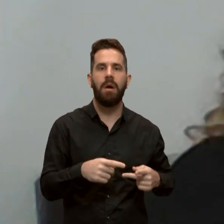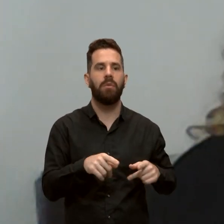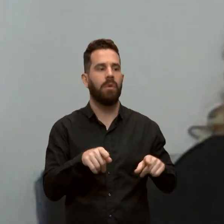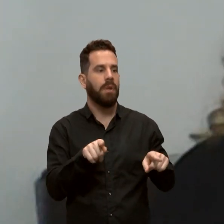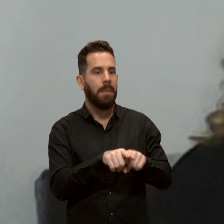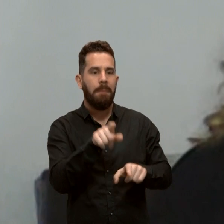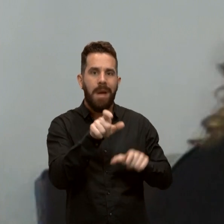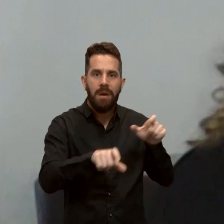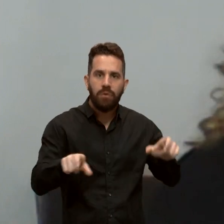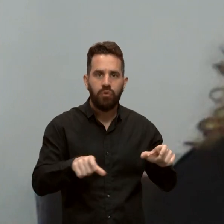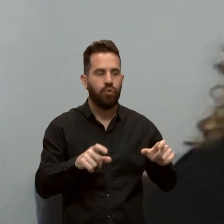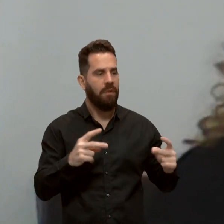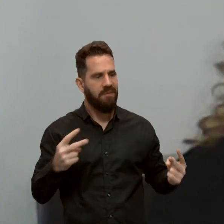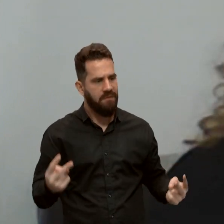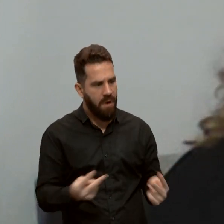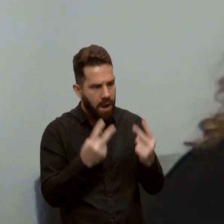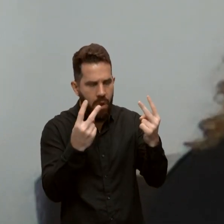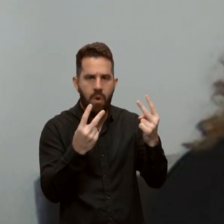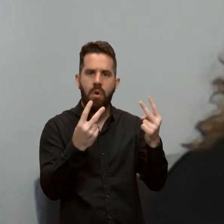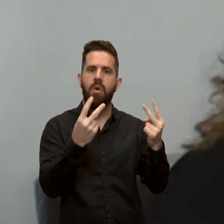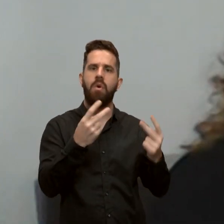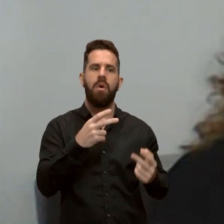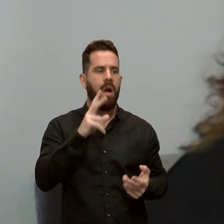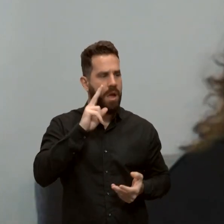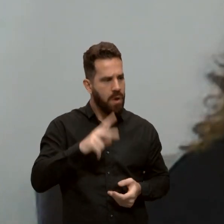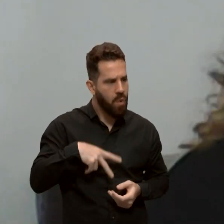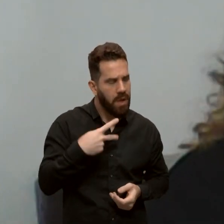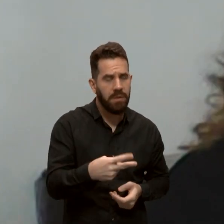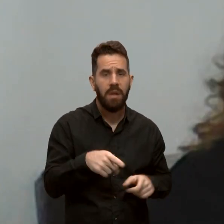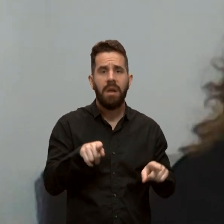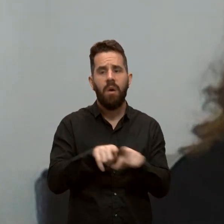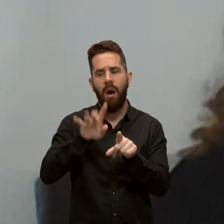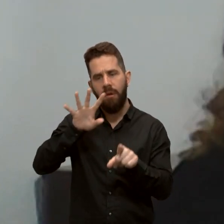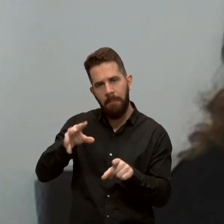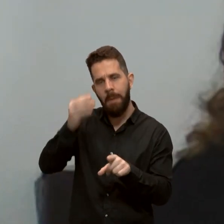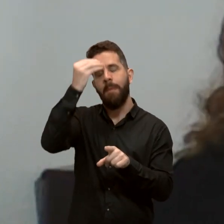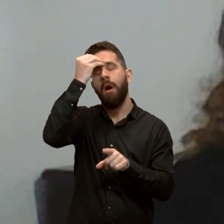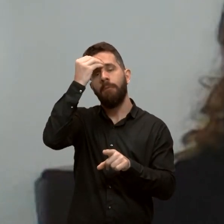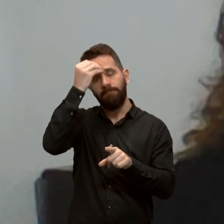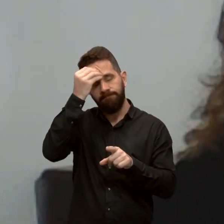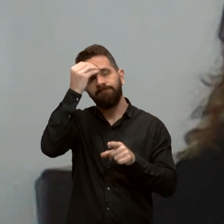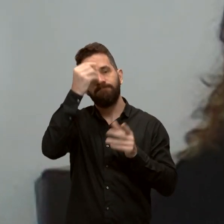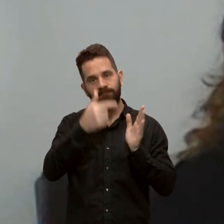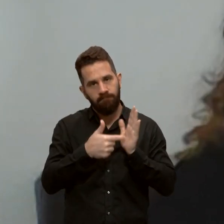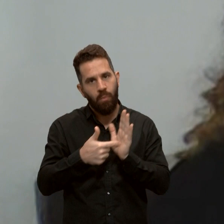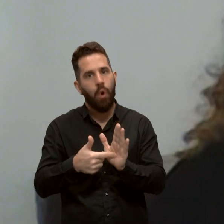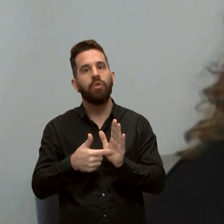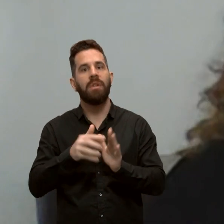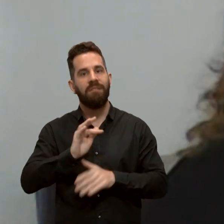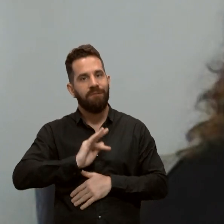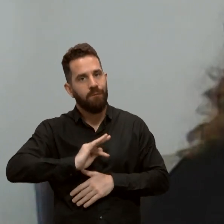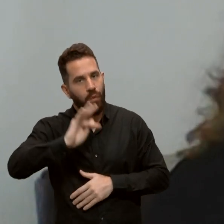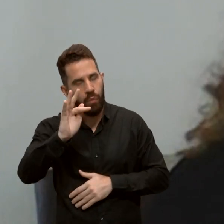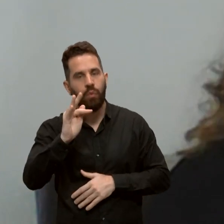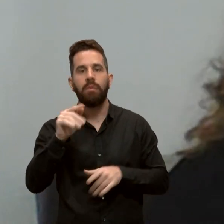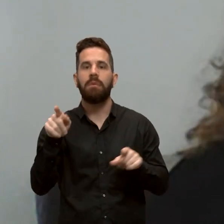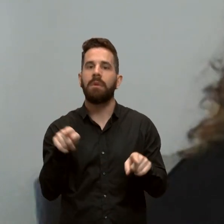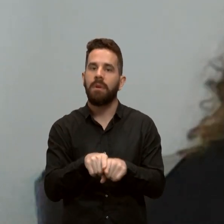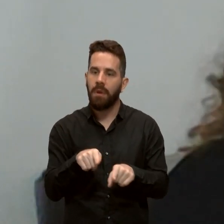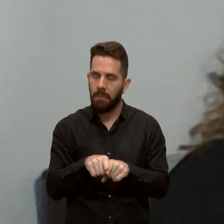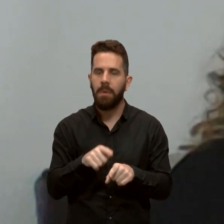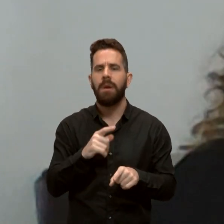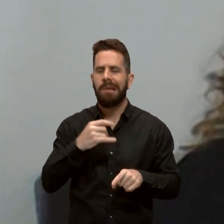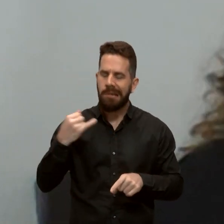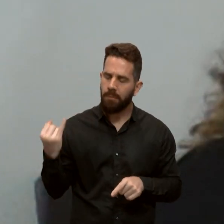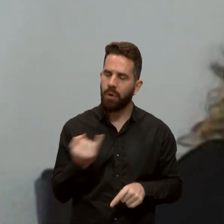sejam reconhecidos. É como trazer na memória e reafirmar para diante a importância desse